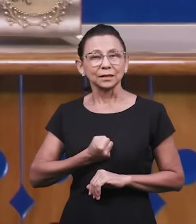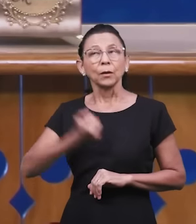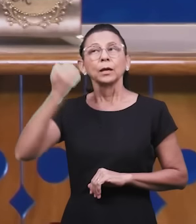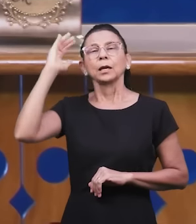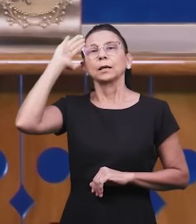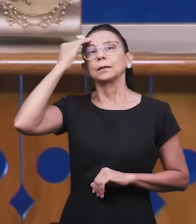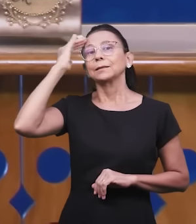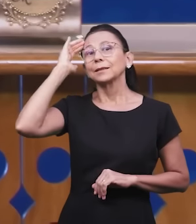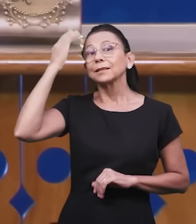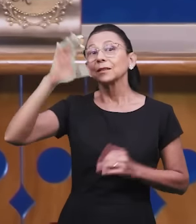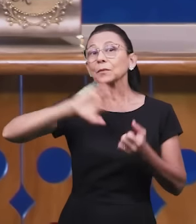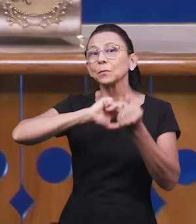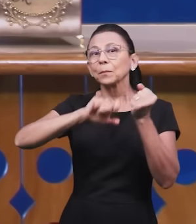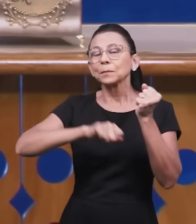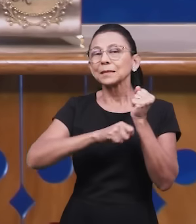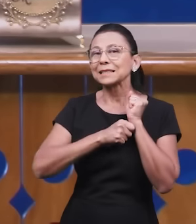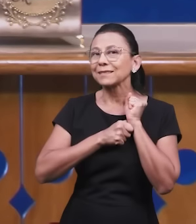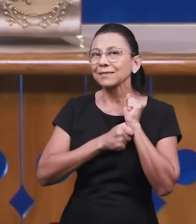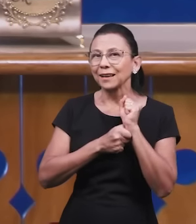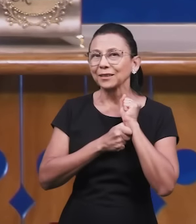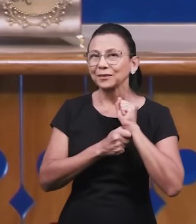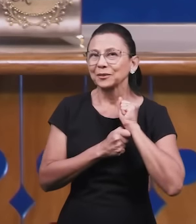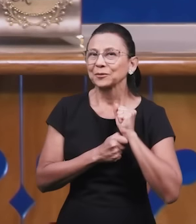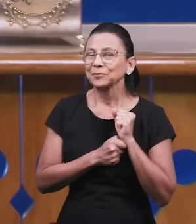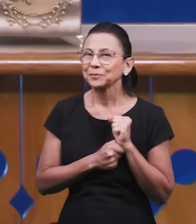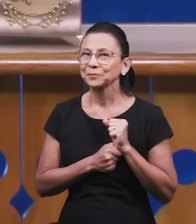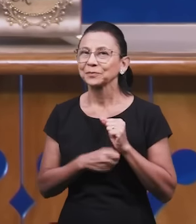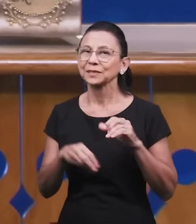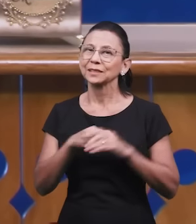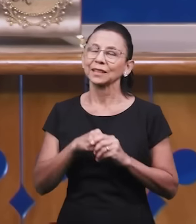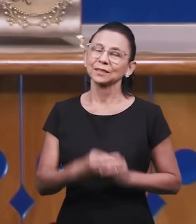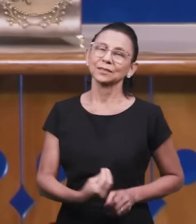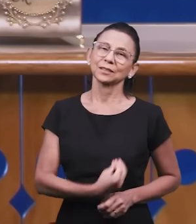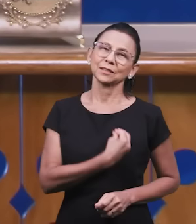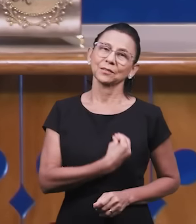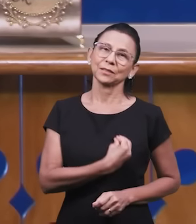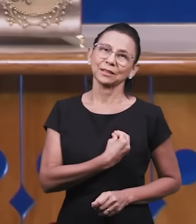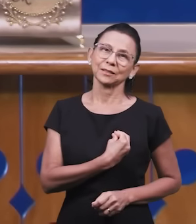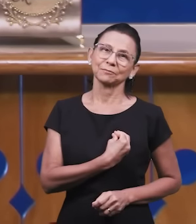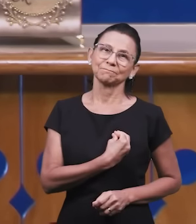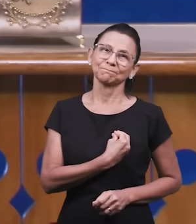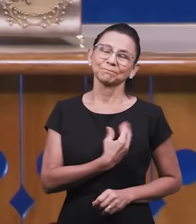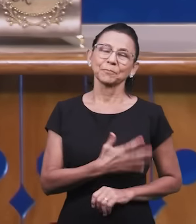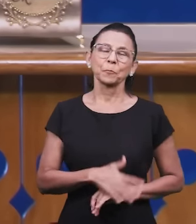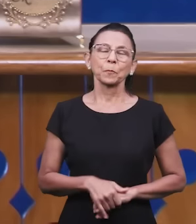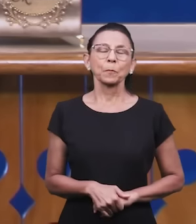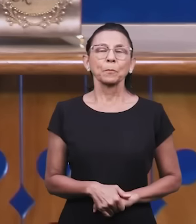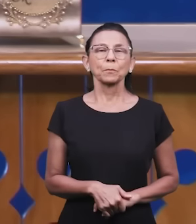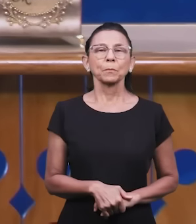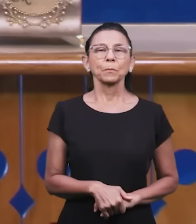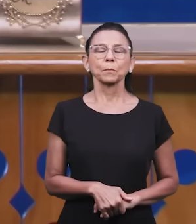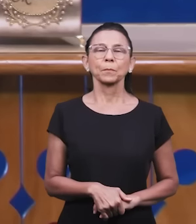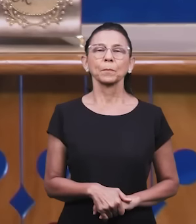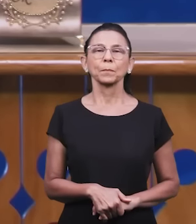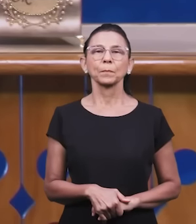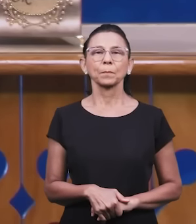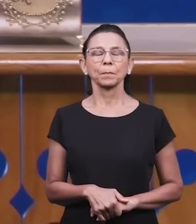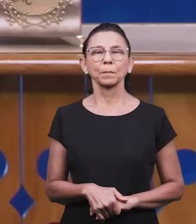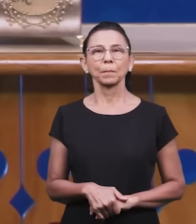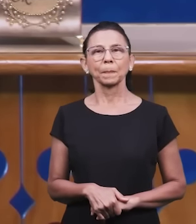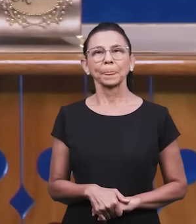o entendimento de um mistério. Nesse mistério está a vida. Então nós podemos